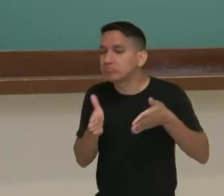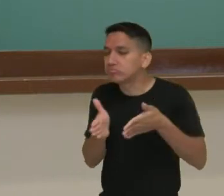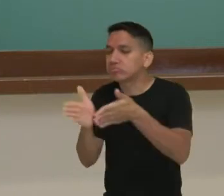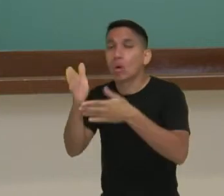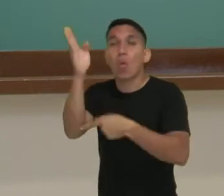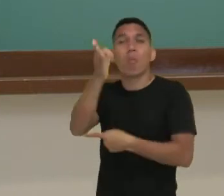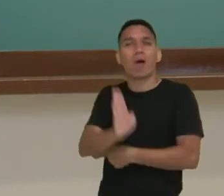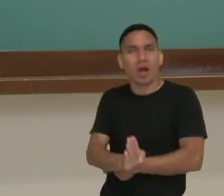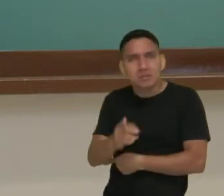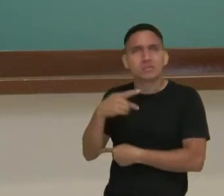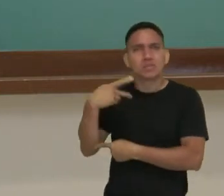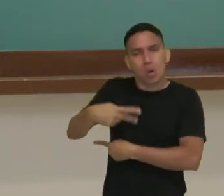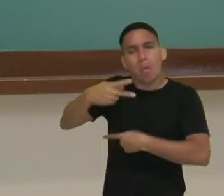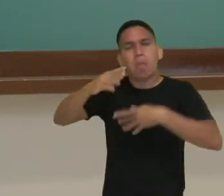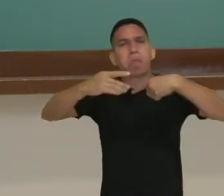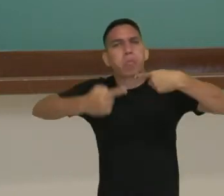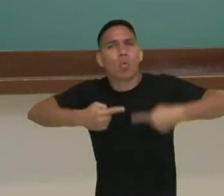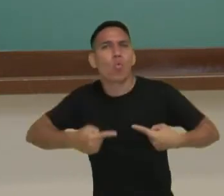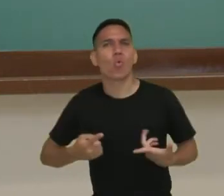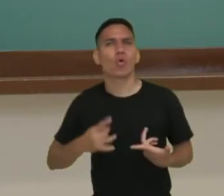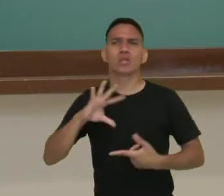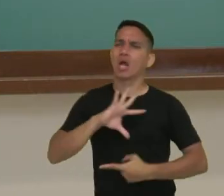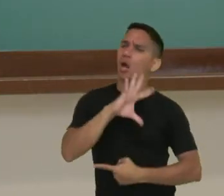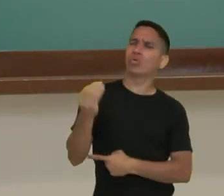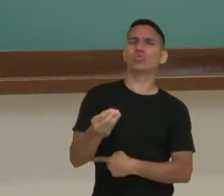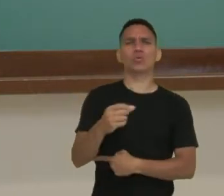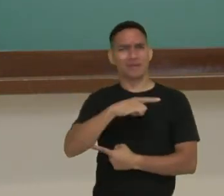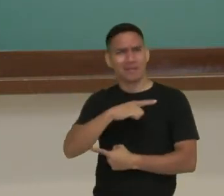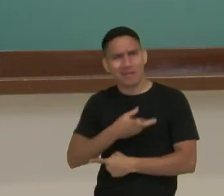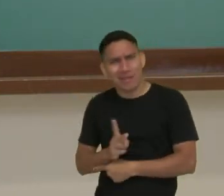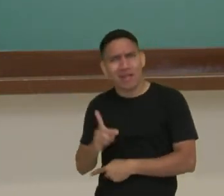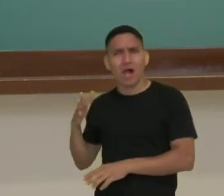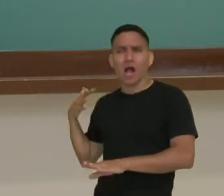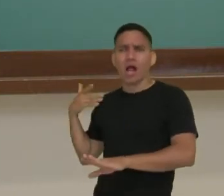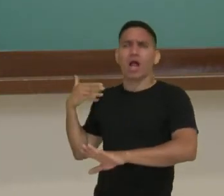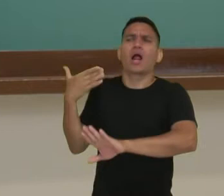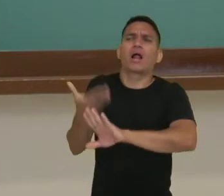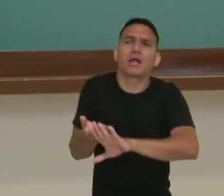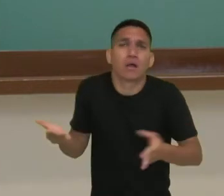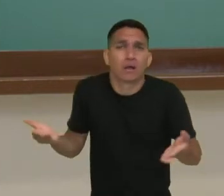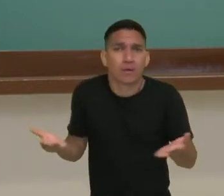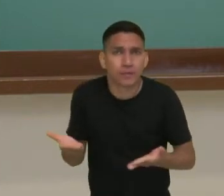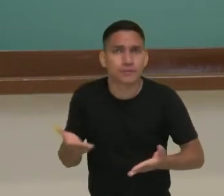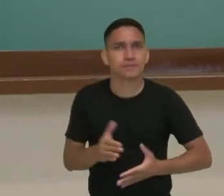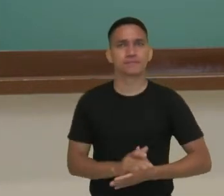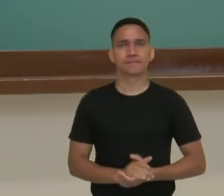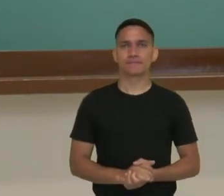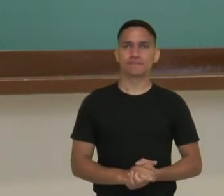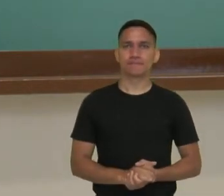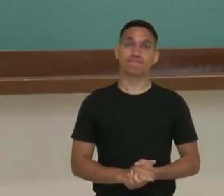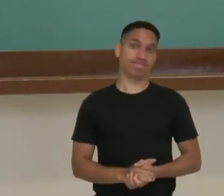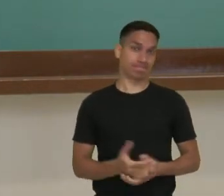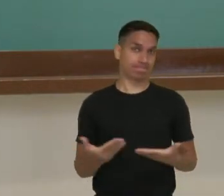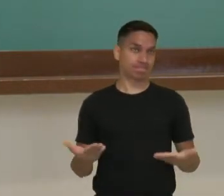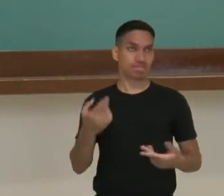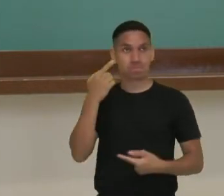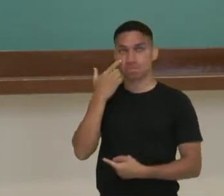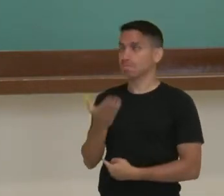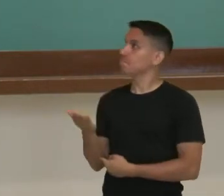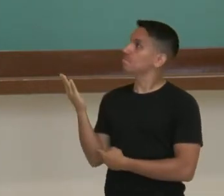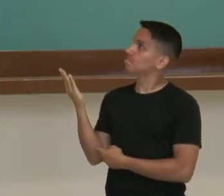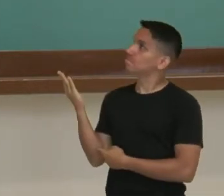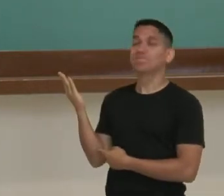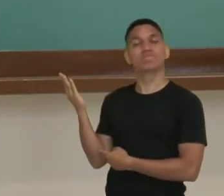né, a política nacional, ela vem enfrentando até os nossos dias atuais? Bom,